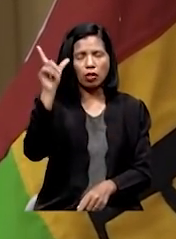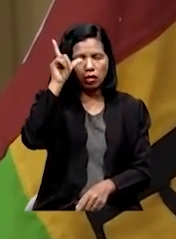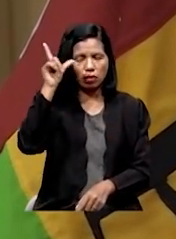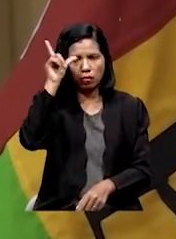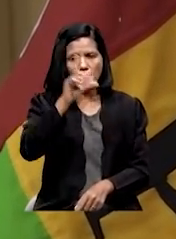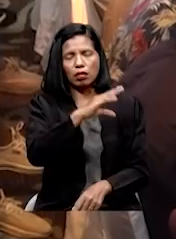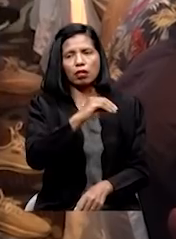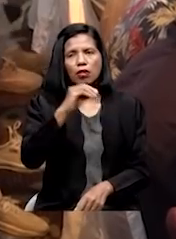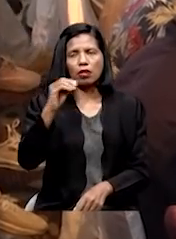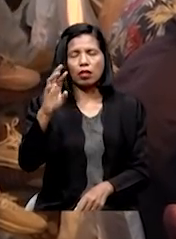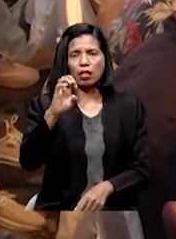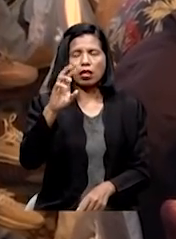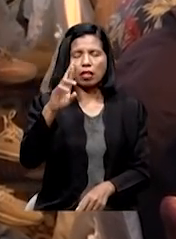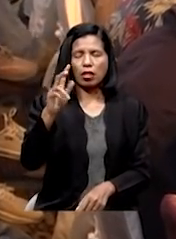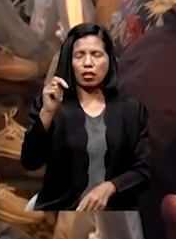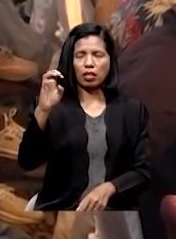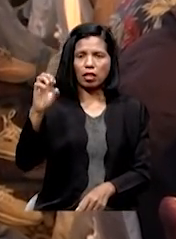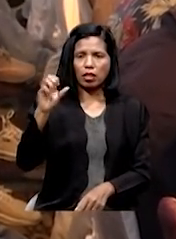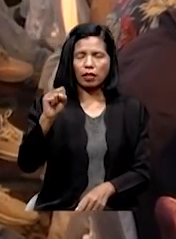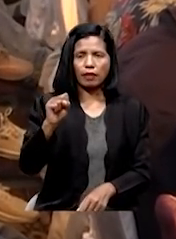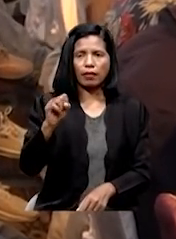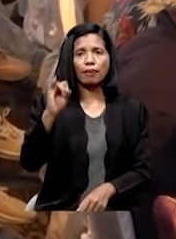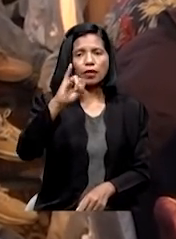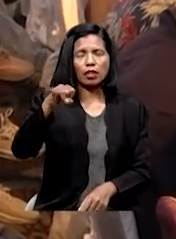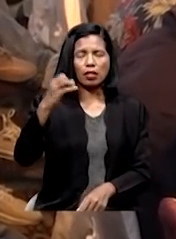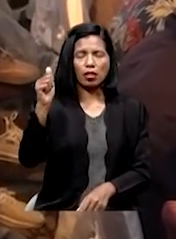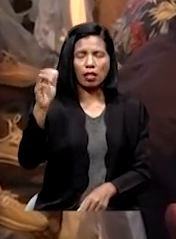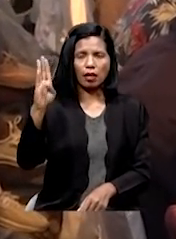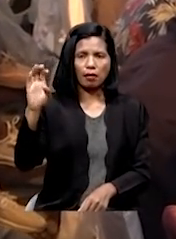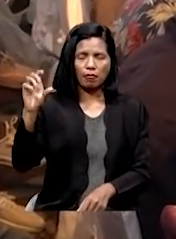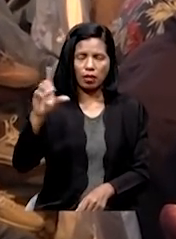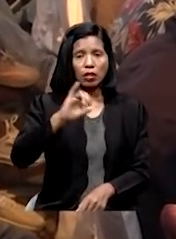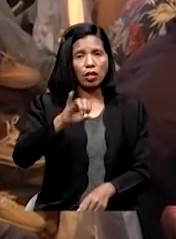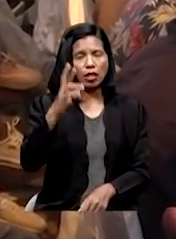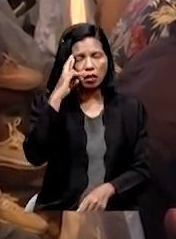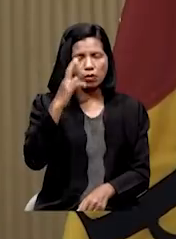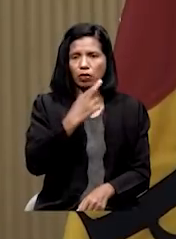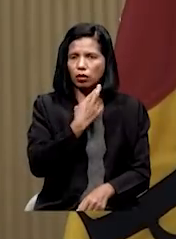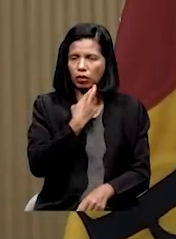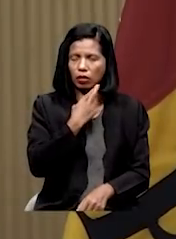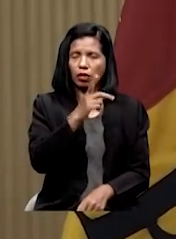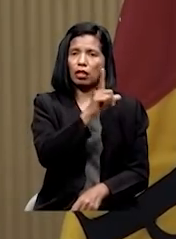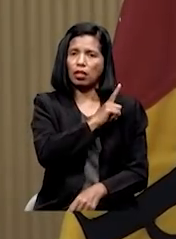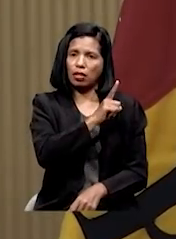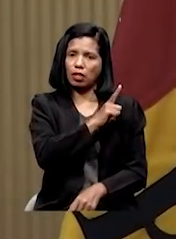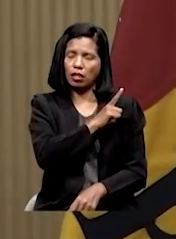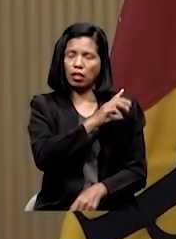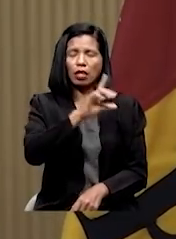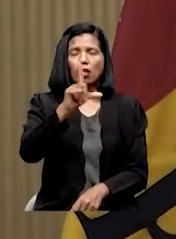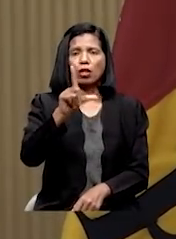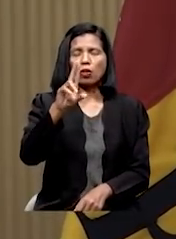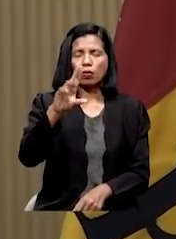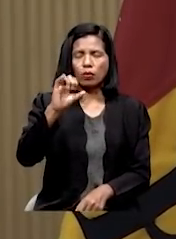Luolo, Hermes Correia Barros, Isabel Ferreira, José Manuel Ramos Horta, Lere Anantimur, Luiz